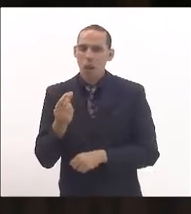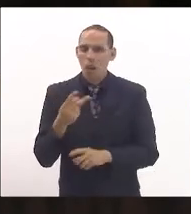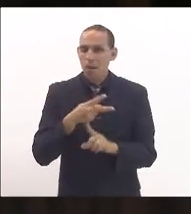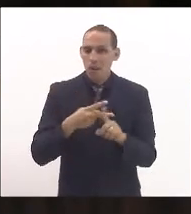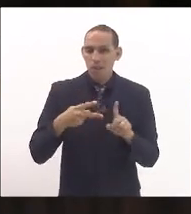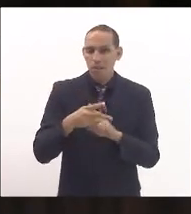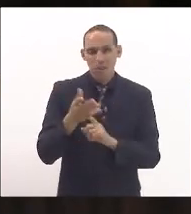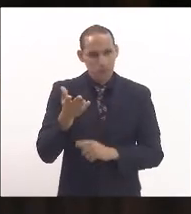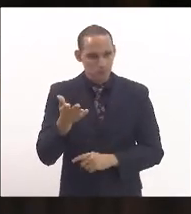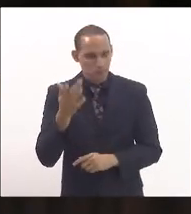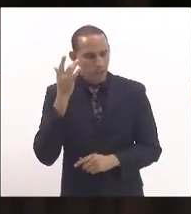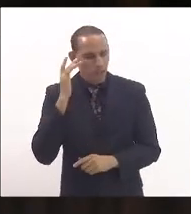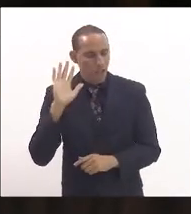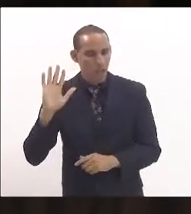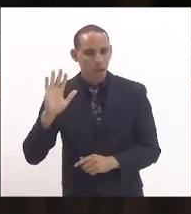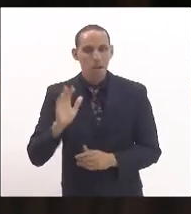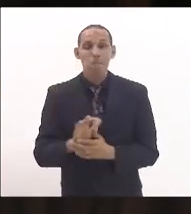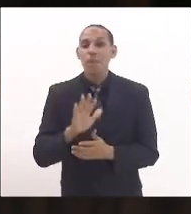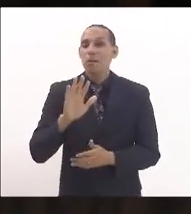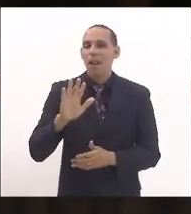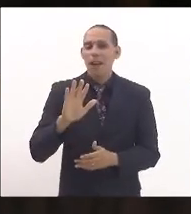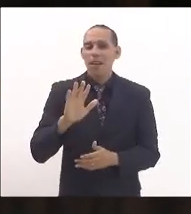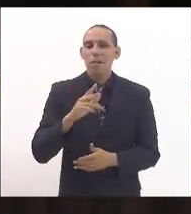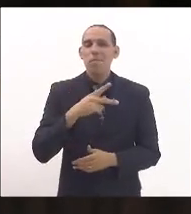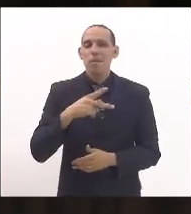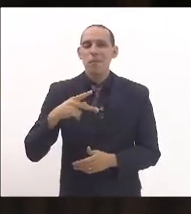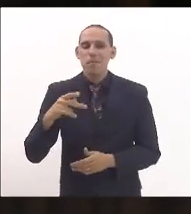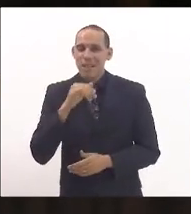Não. Mas aí vou dar um exemplo de uma PPP,